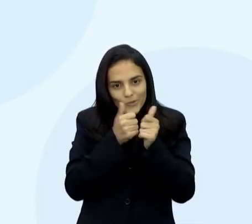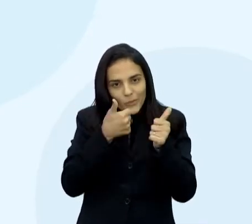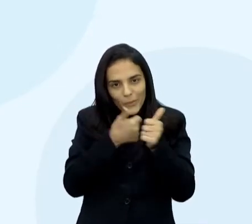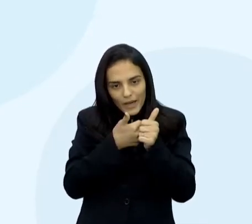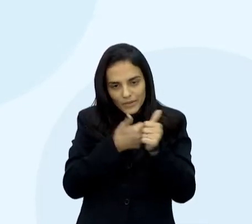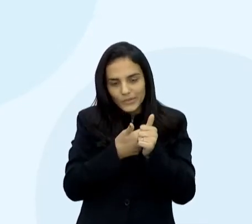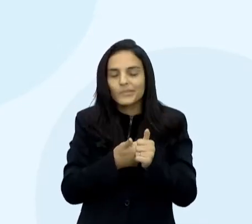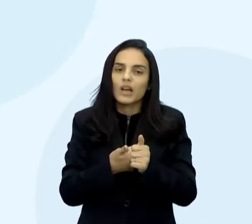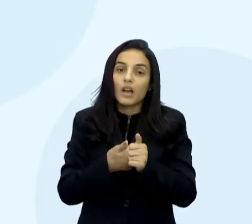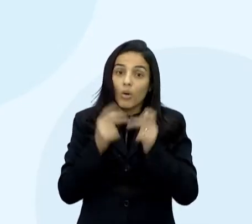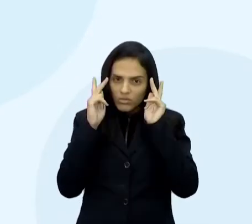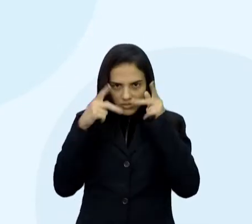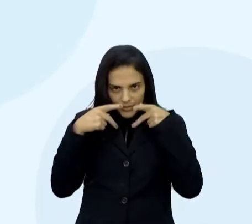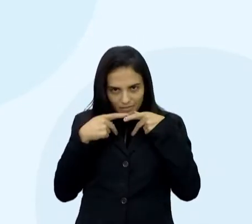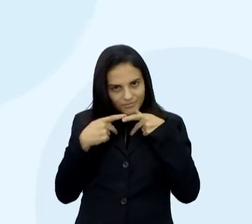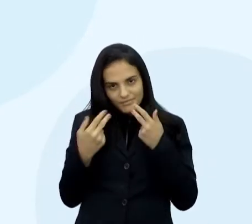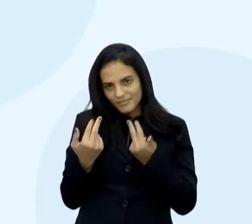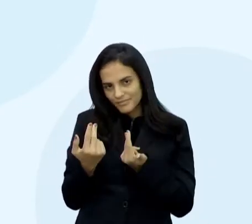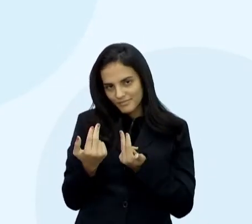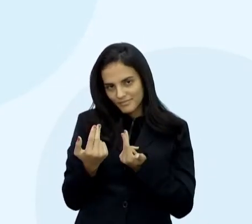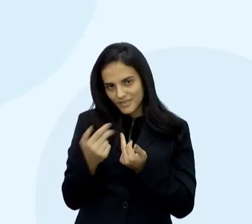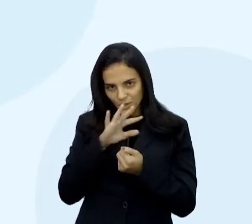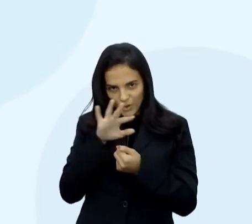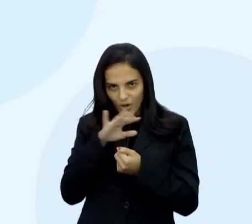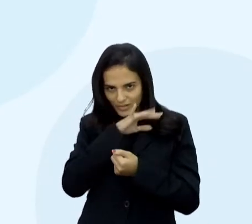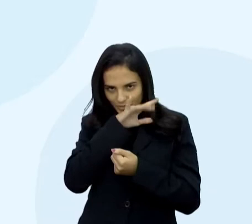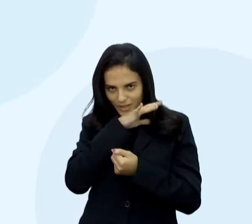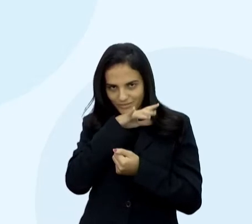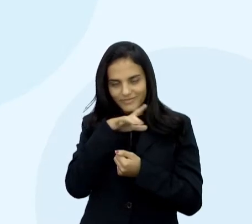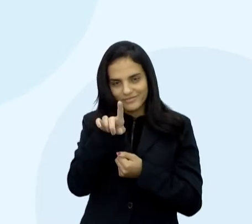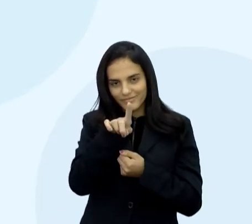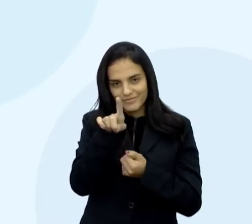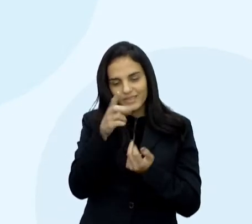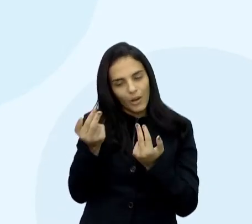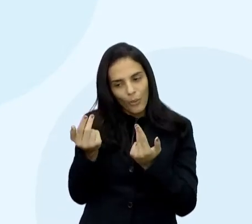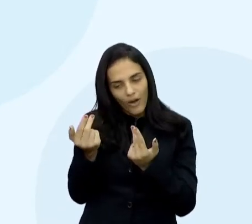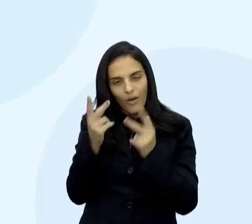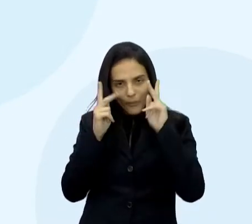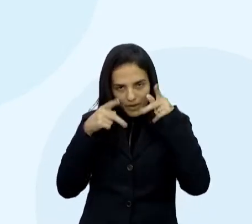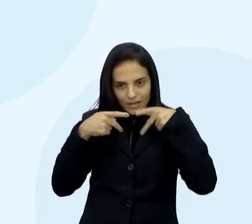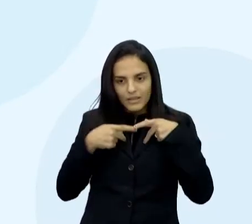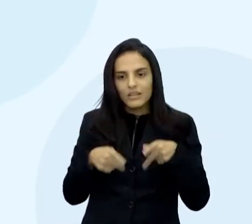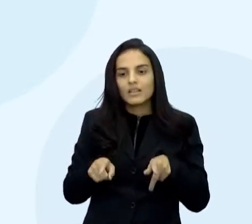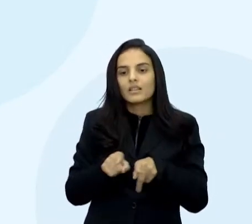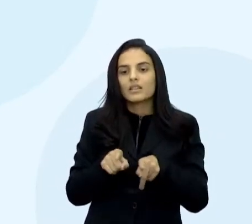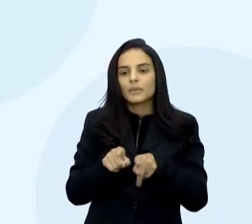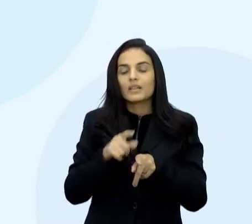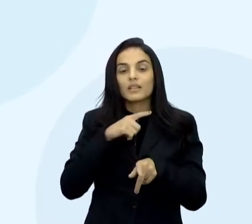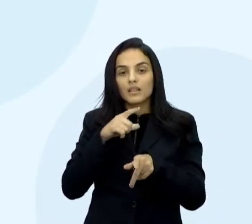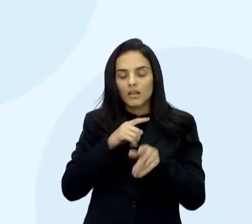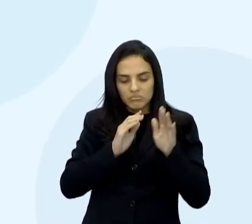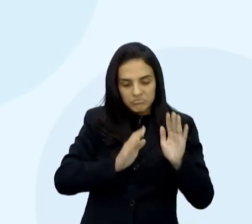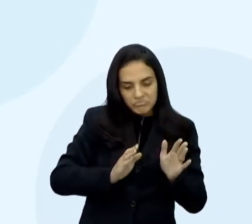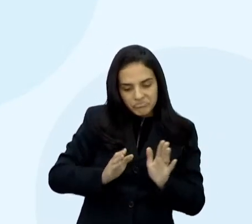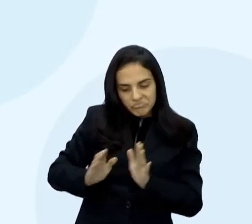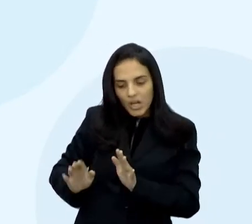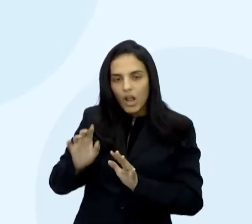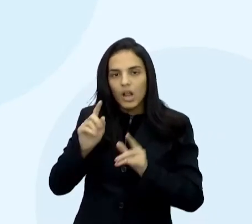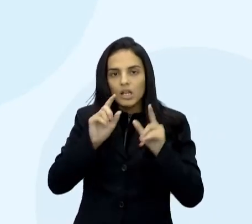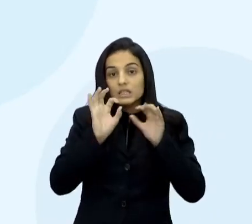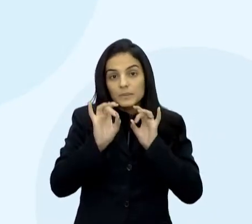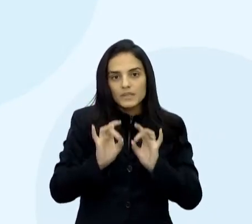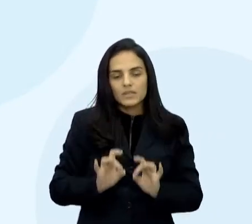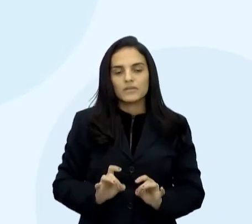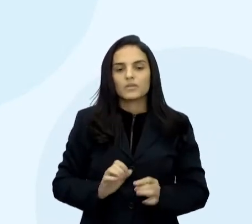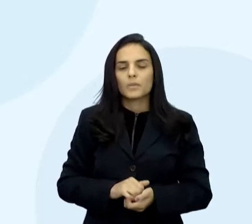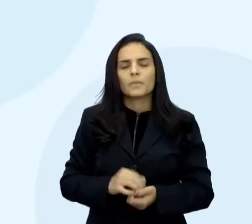também fazem isso. Então, não é só os animais, os seres humanos, eles também separam territórios. E eles separam